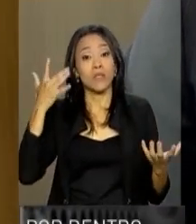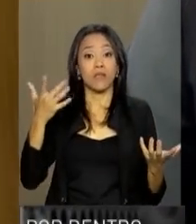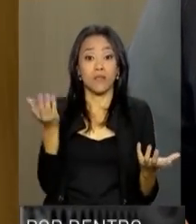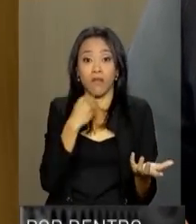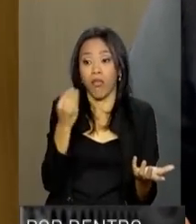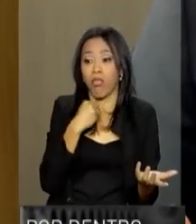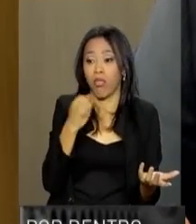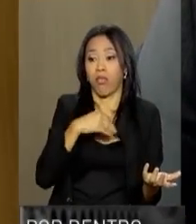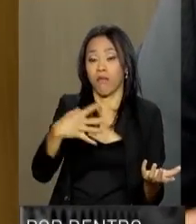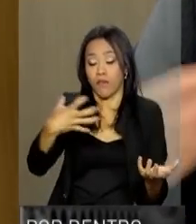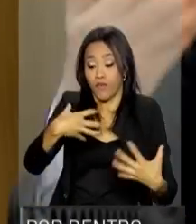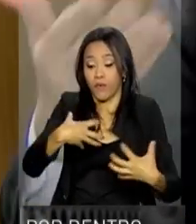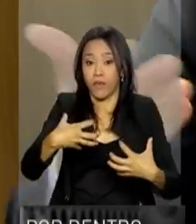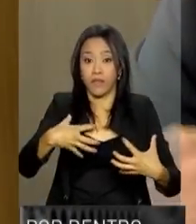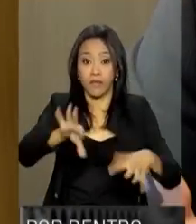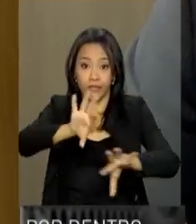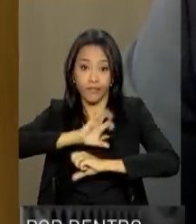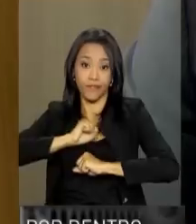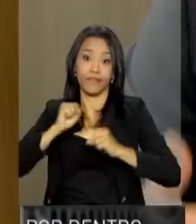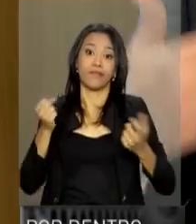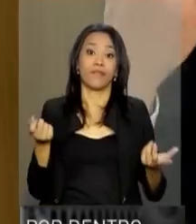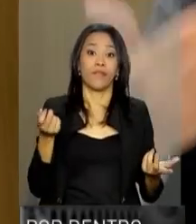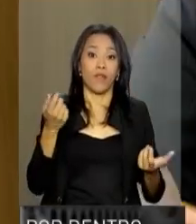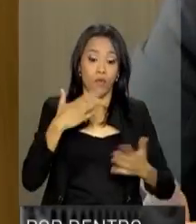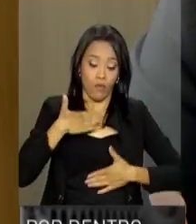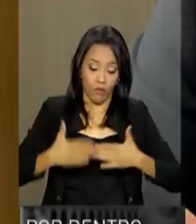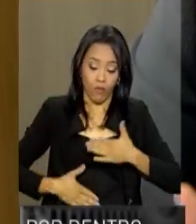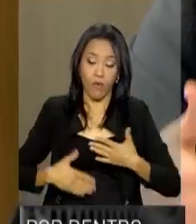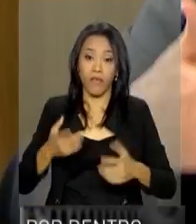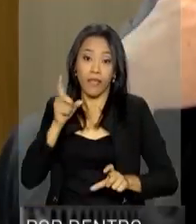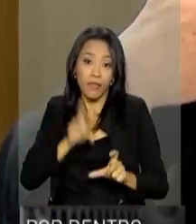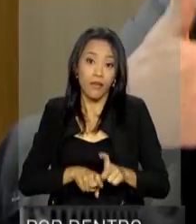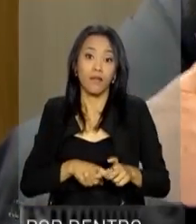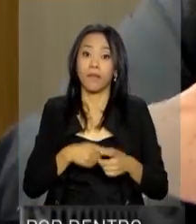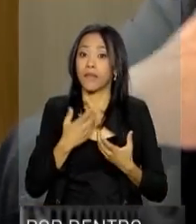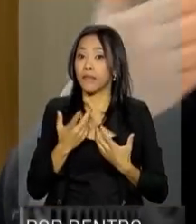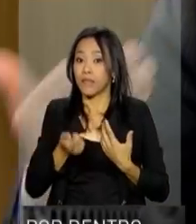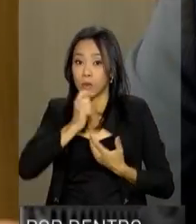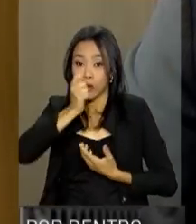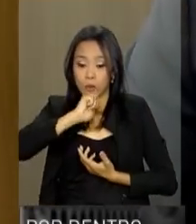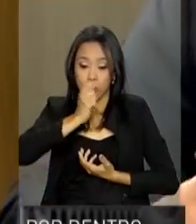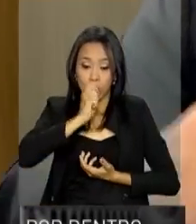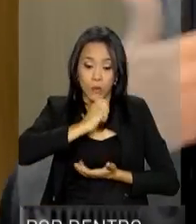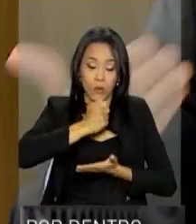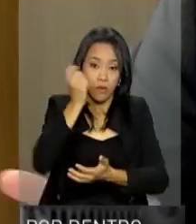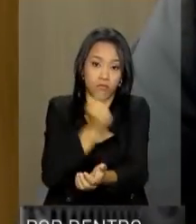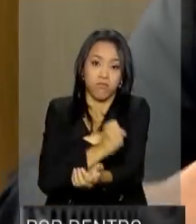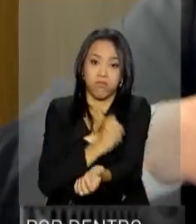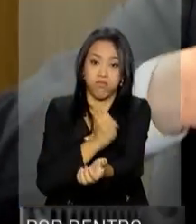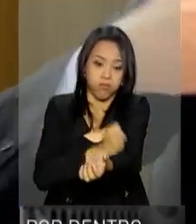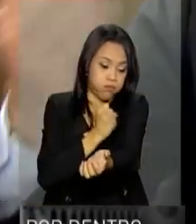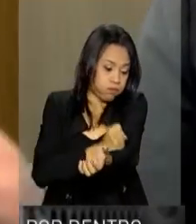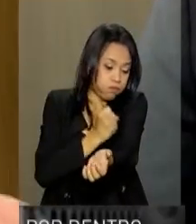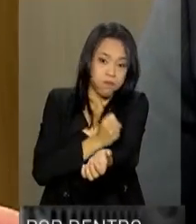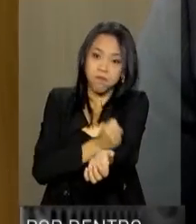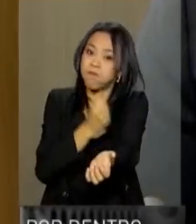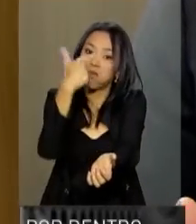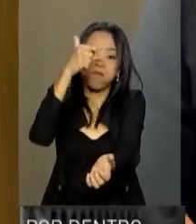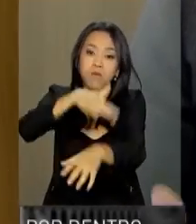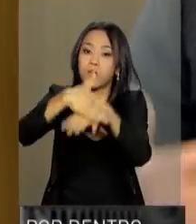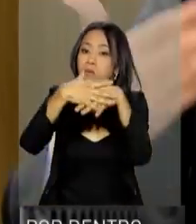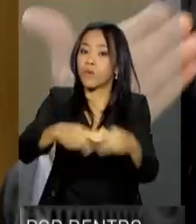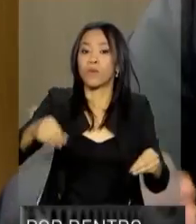da população mais vulnerável aos efeitos das drogas que fica dependente a dependência química não tem cura é uma doença crônica para o resto da vida